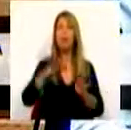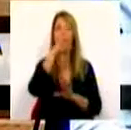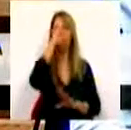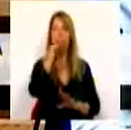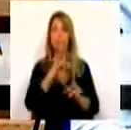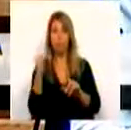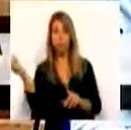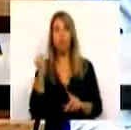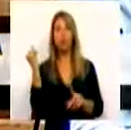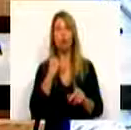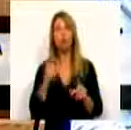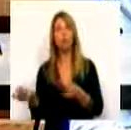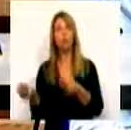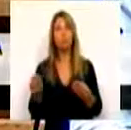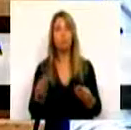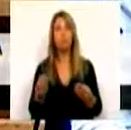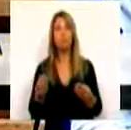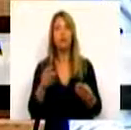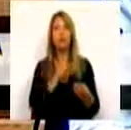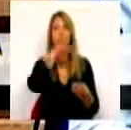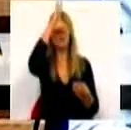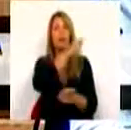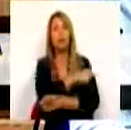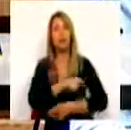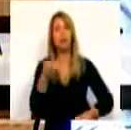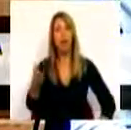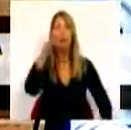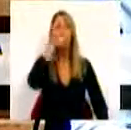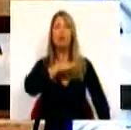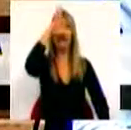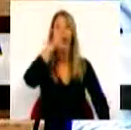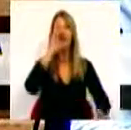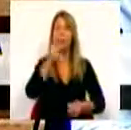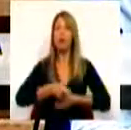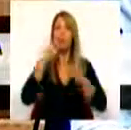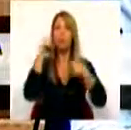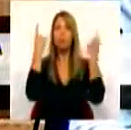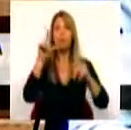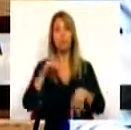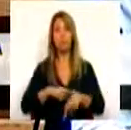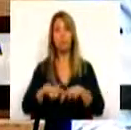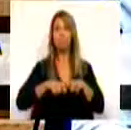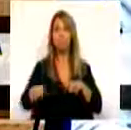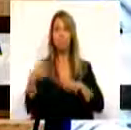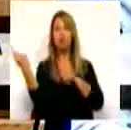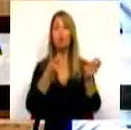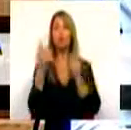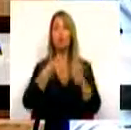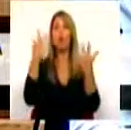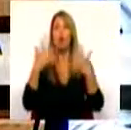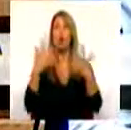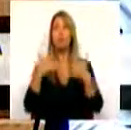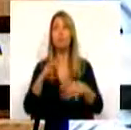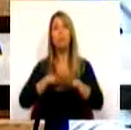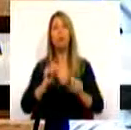é apresentado pelo Sr. Ministro da Agricultura, sendo que é também público que, durante este período de discussão orçamental, com a atribuição de